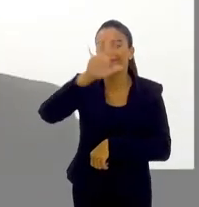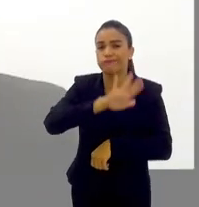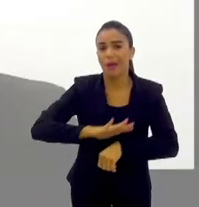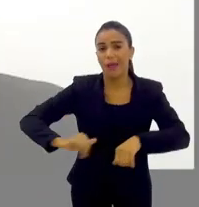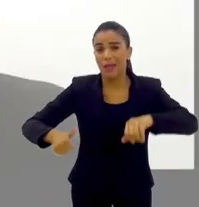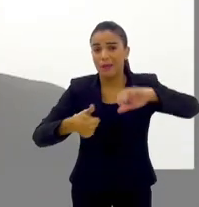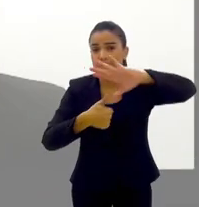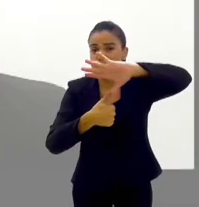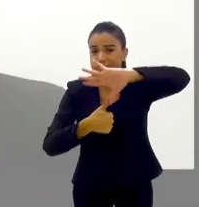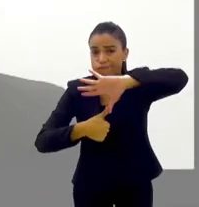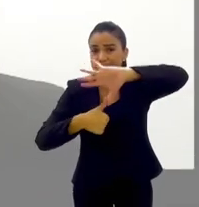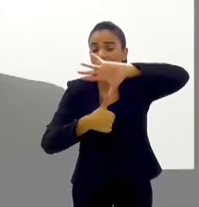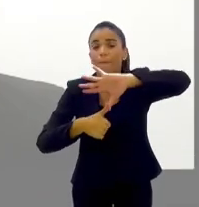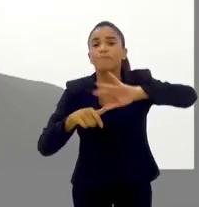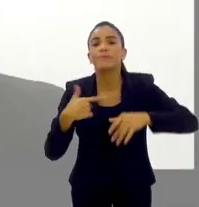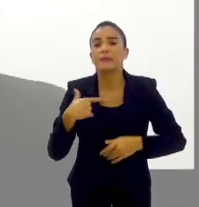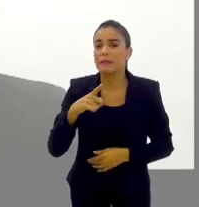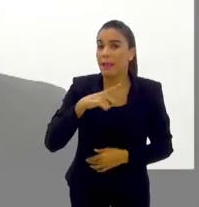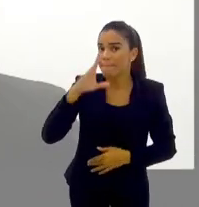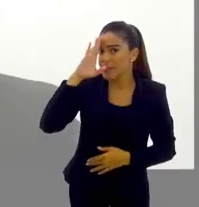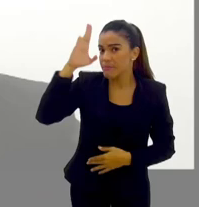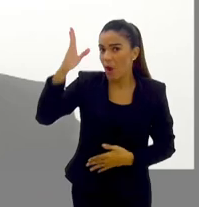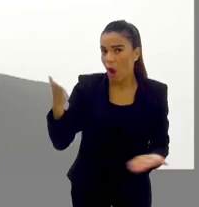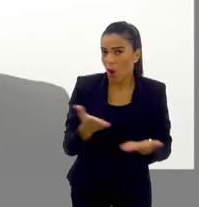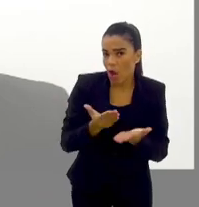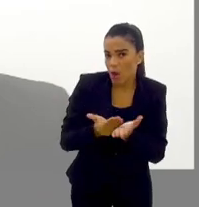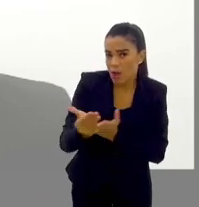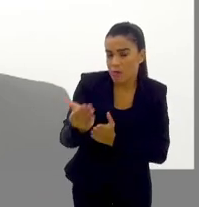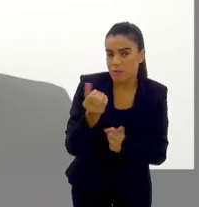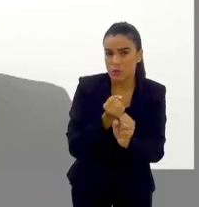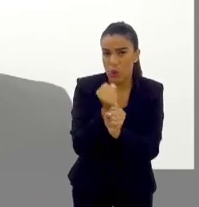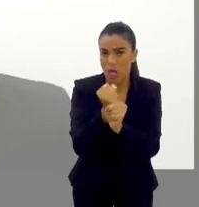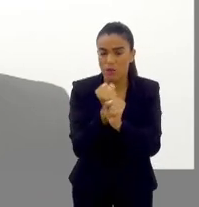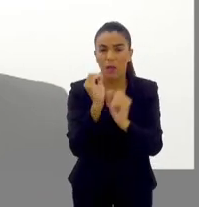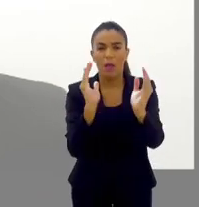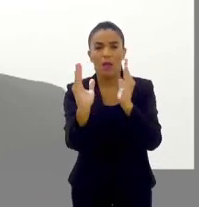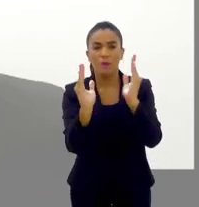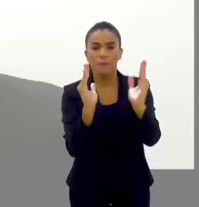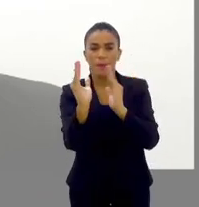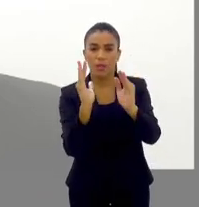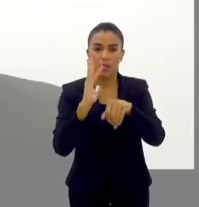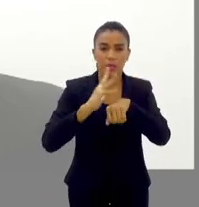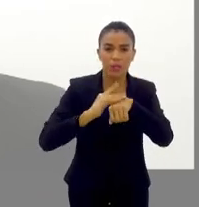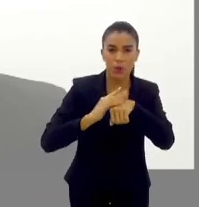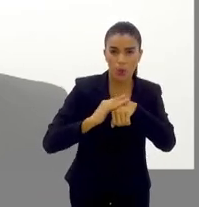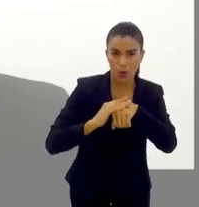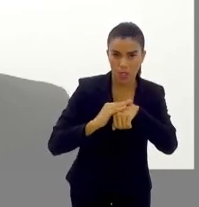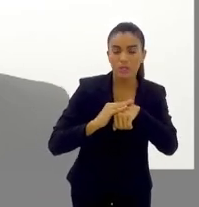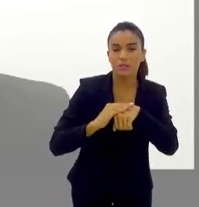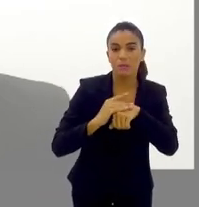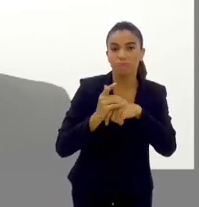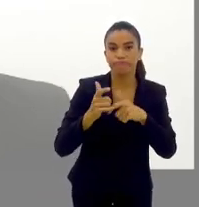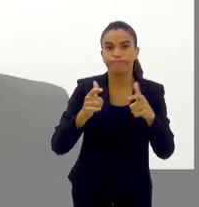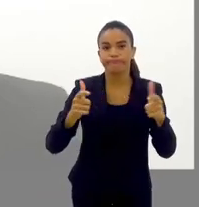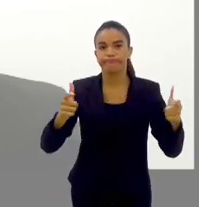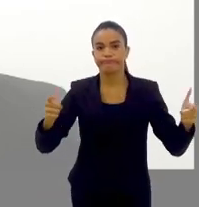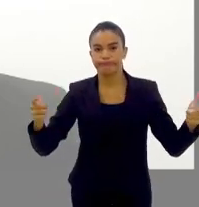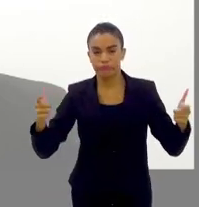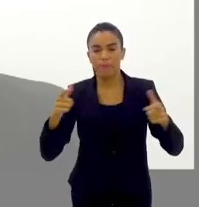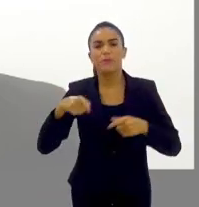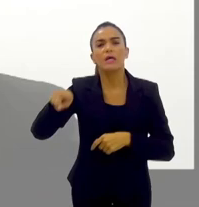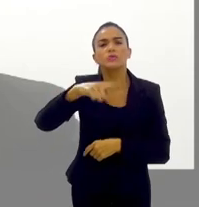Hemisfério Sul, ela costuma ocorrer mesmo nessa primeira parte do ano. Mas apesar de ser já um período da doença, mesmo de ocorrência da